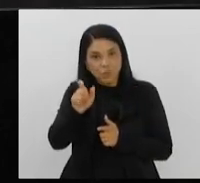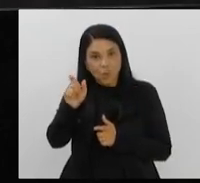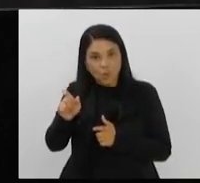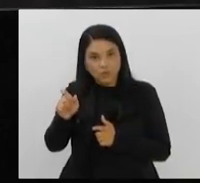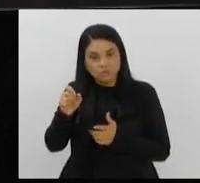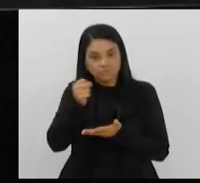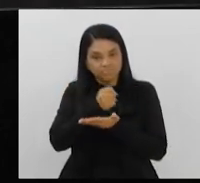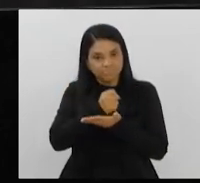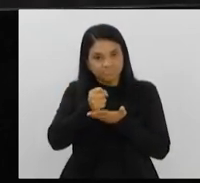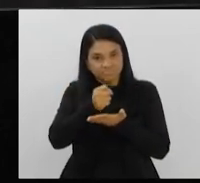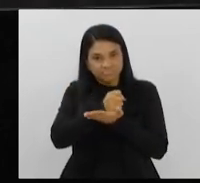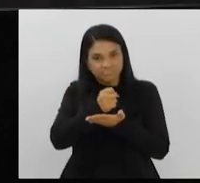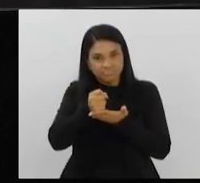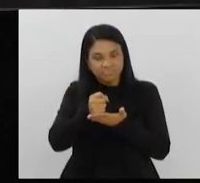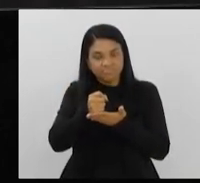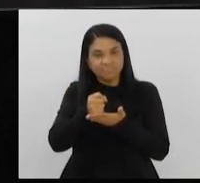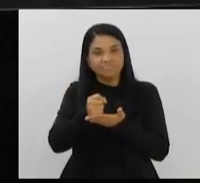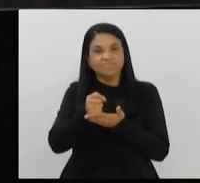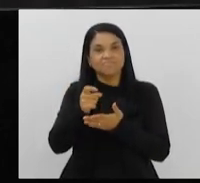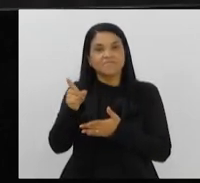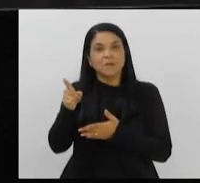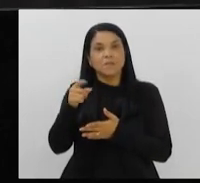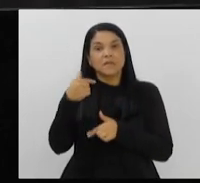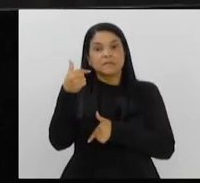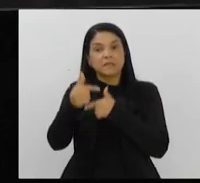para trabalhar lá em Itatiaia,